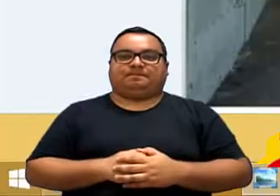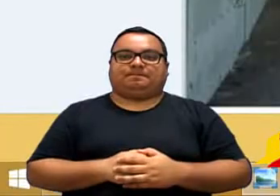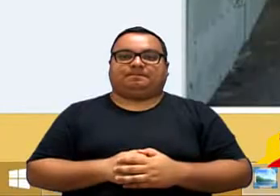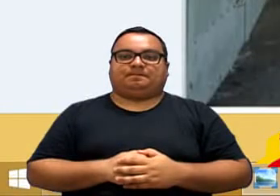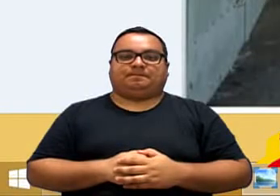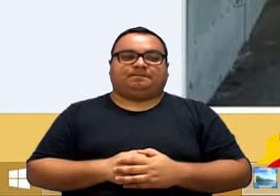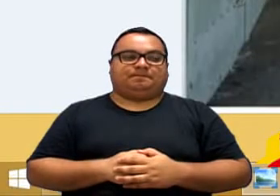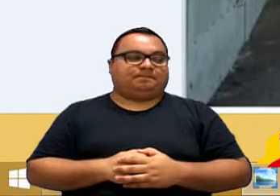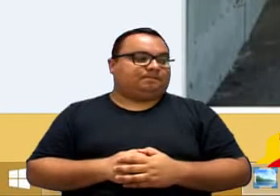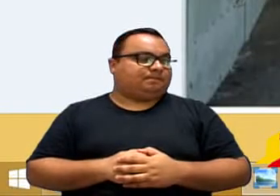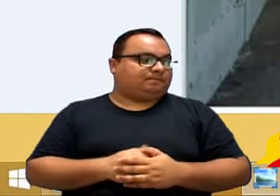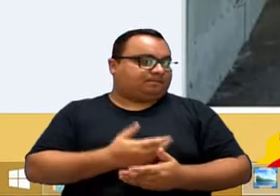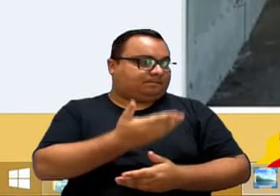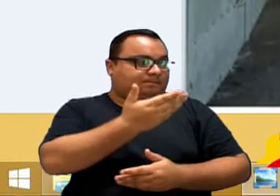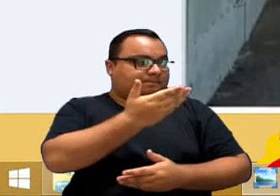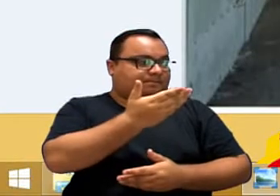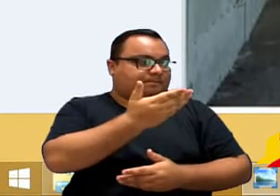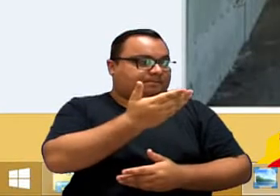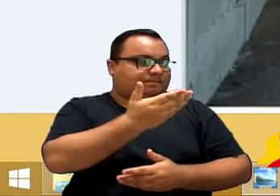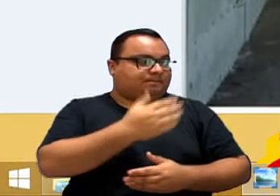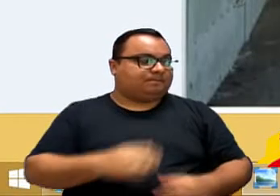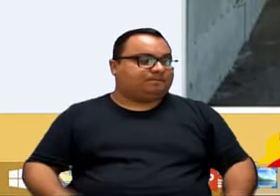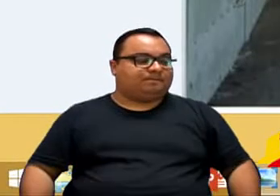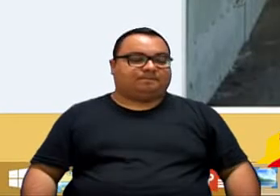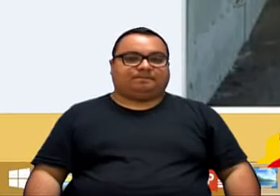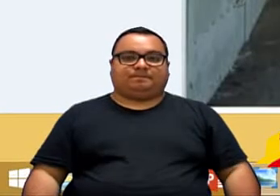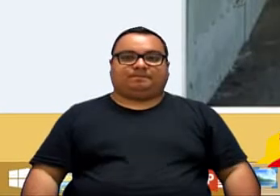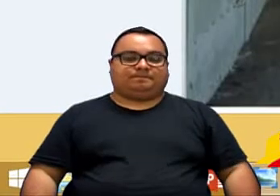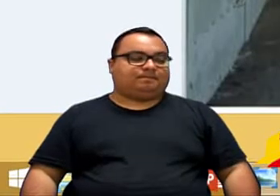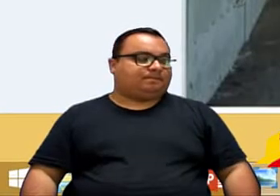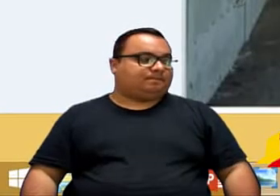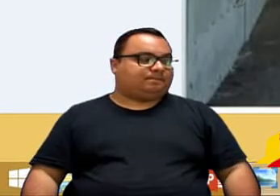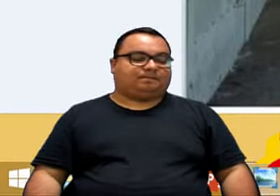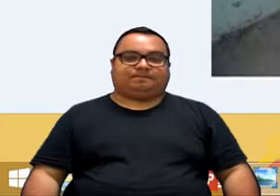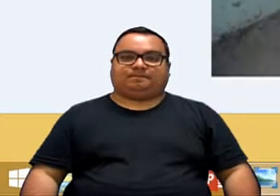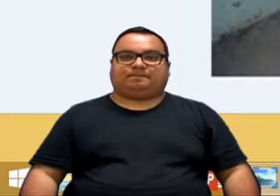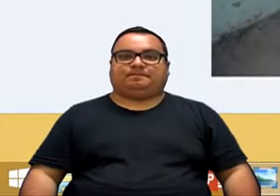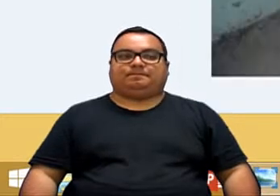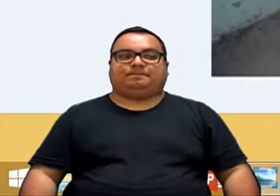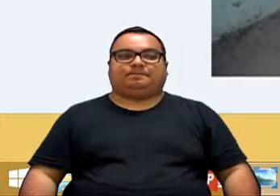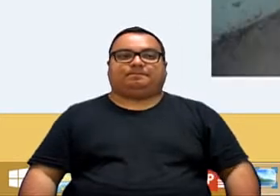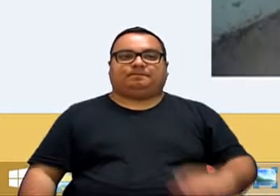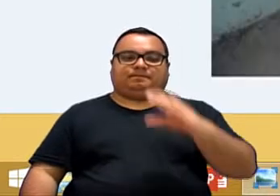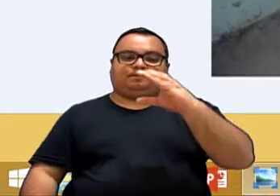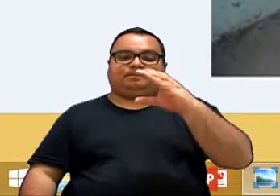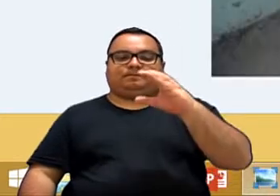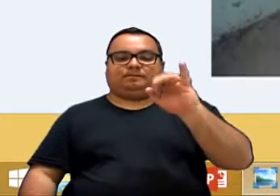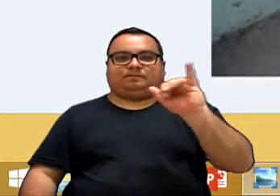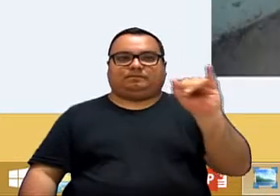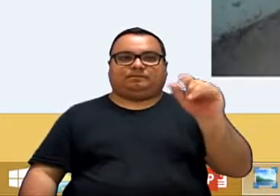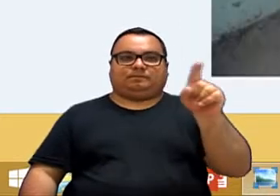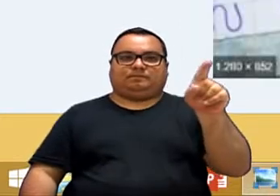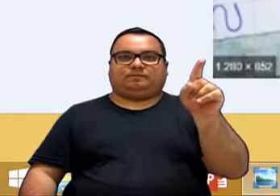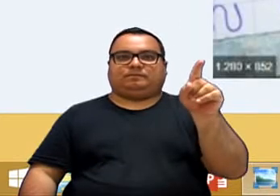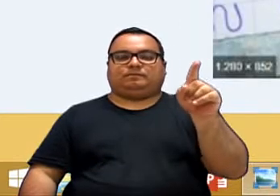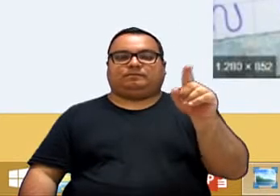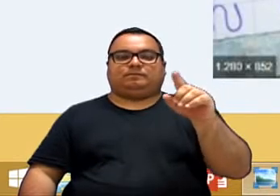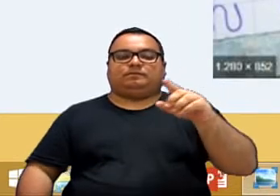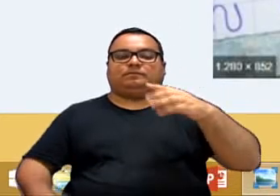Você lembra desse espaço aí daquela sei lá do novo mundo Câmara olha ali